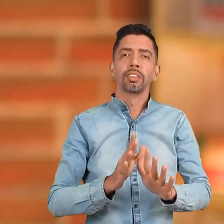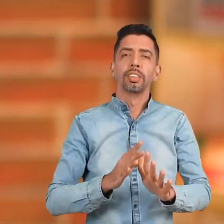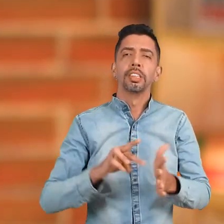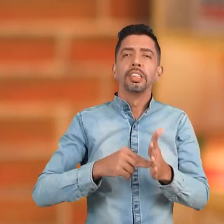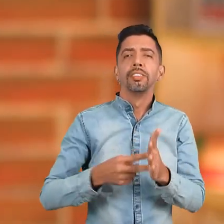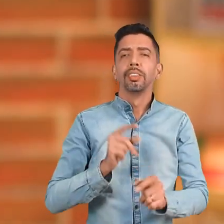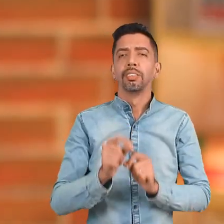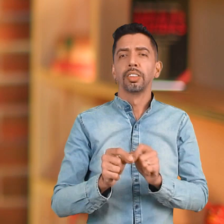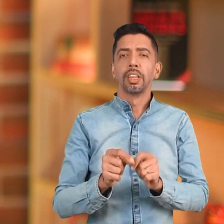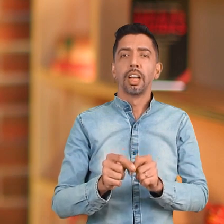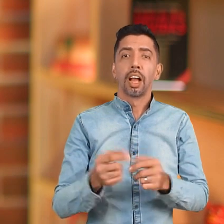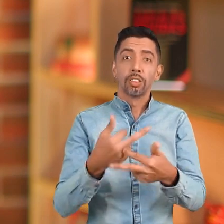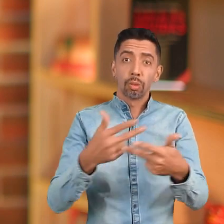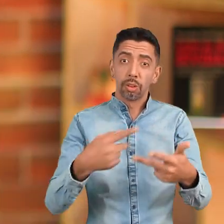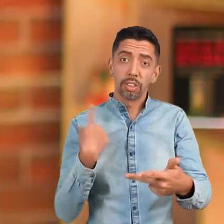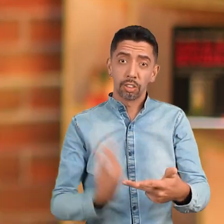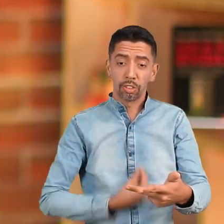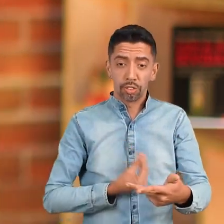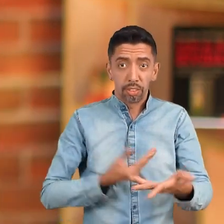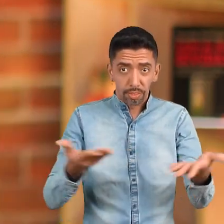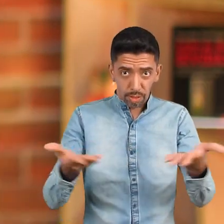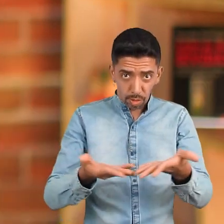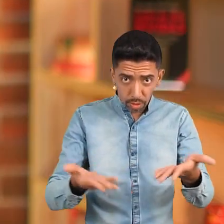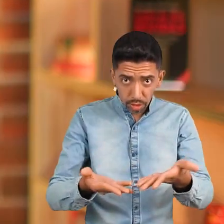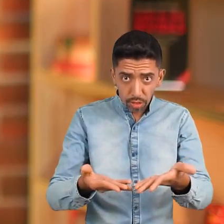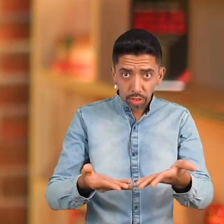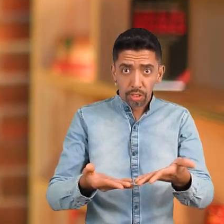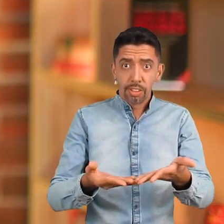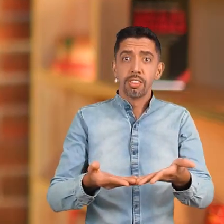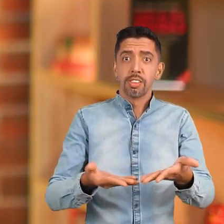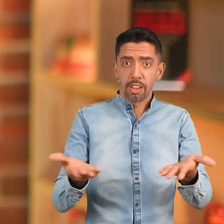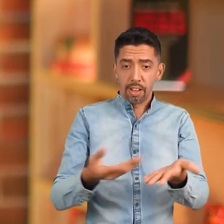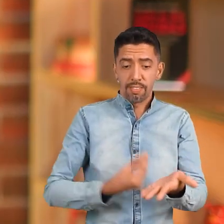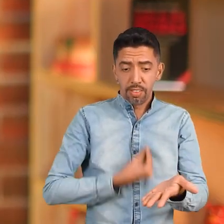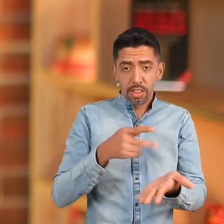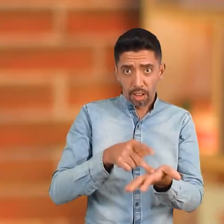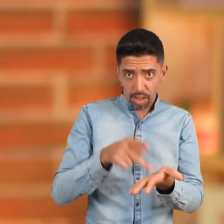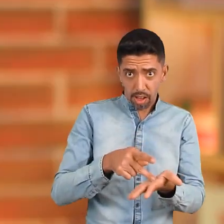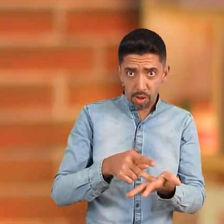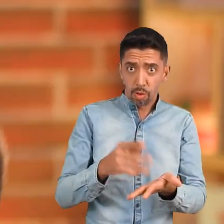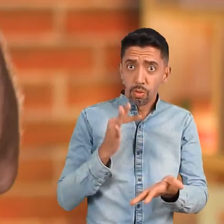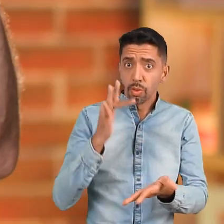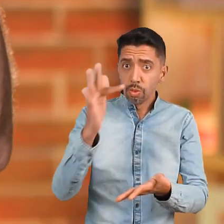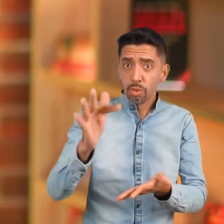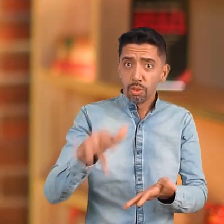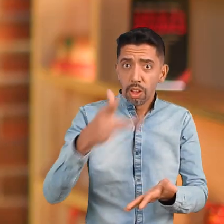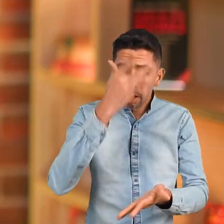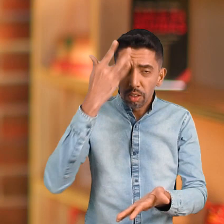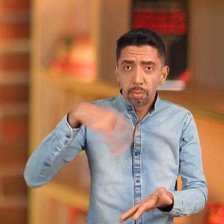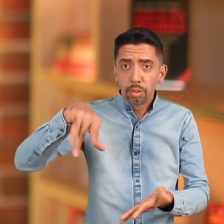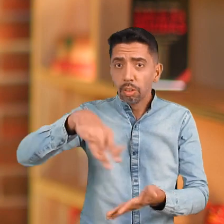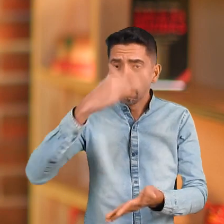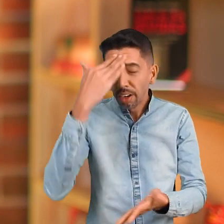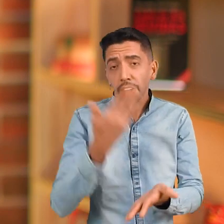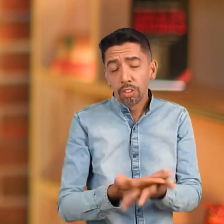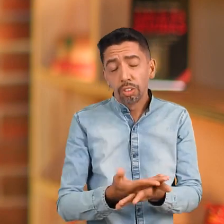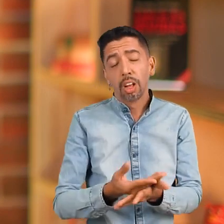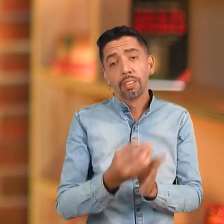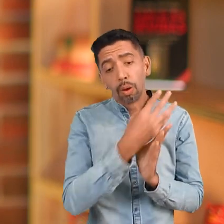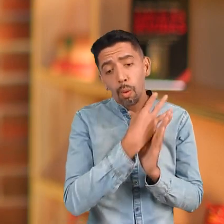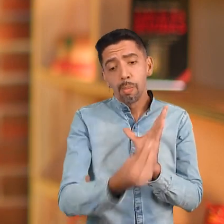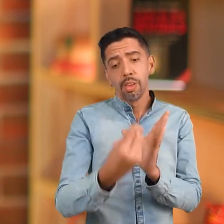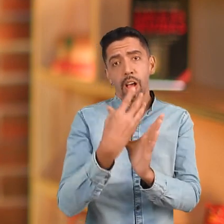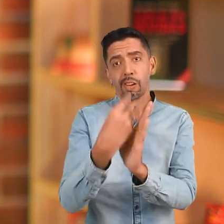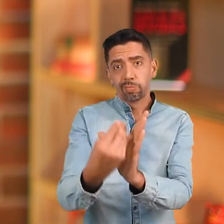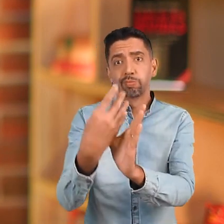verdades financeiras. E um dia será passado e muitas pessoas poderão falar assim, nossa, aquilo que você passou